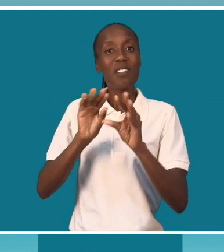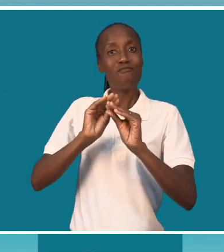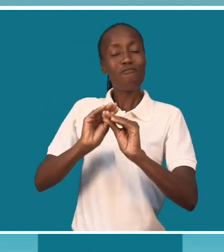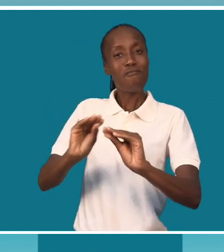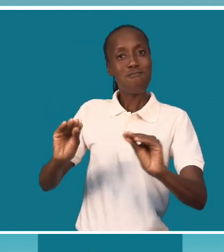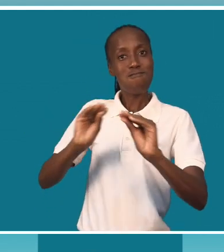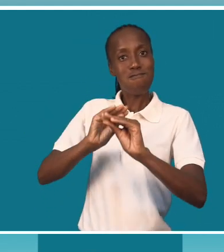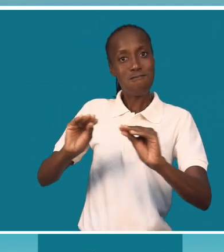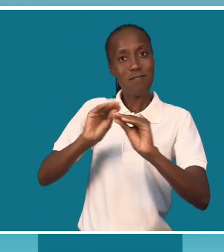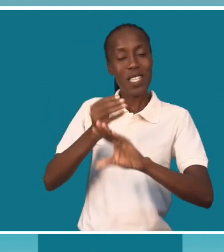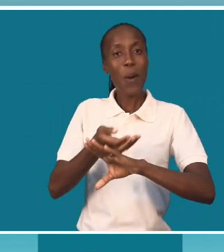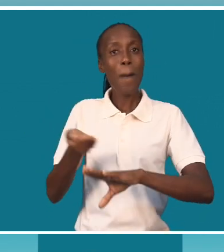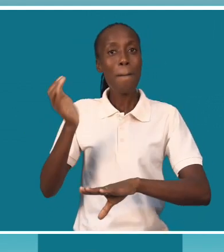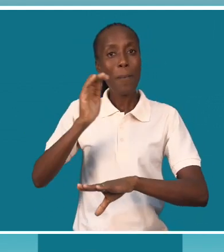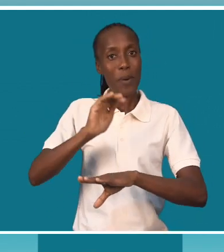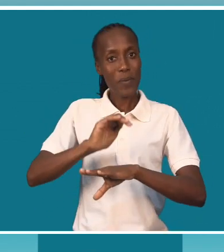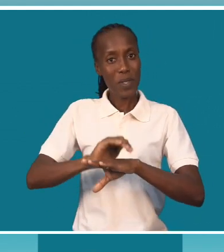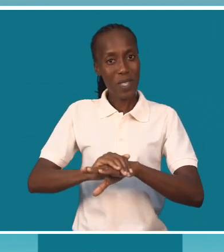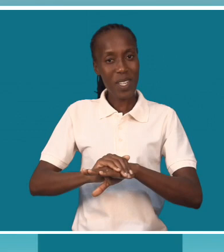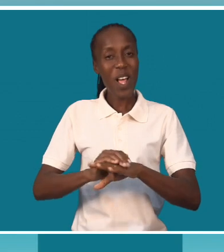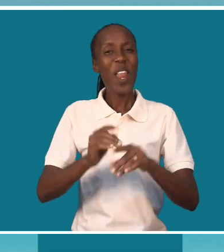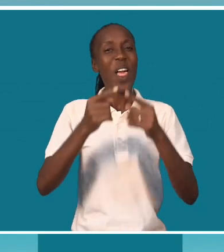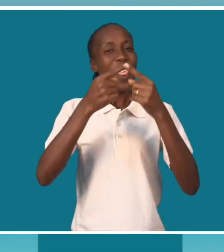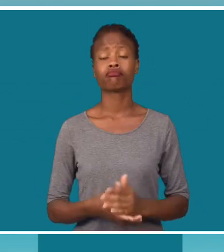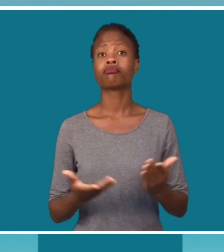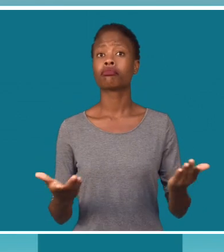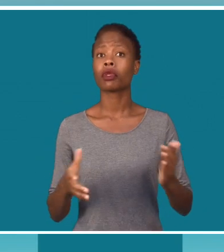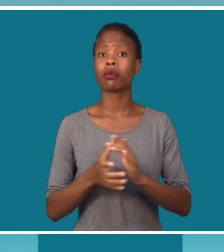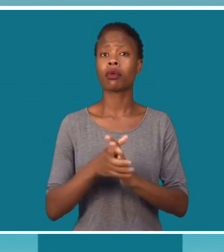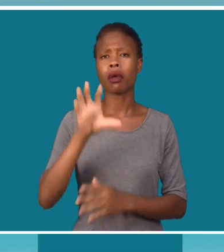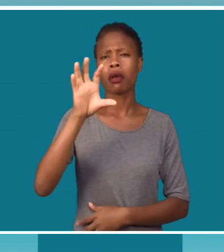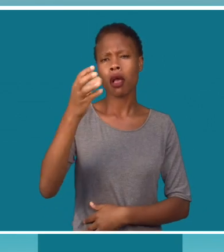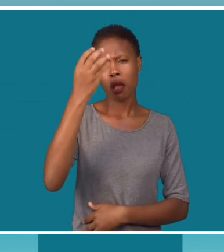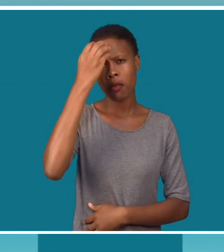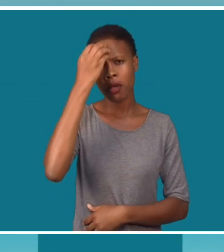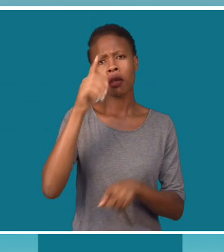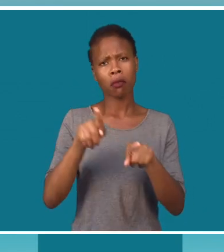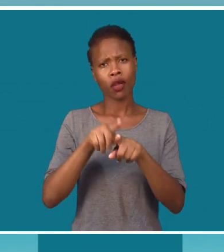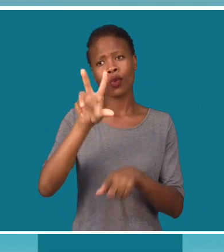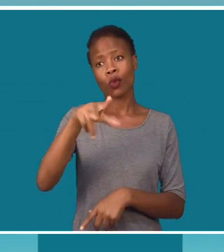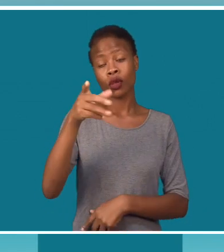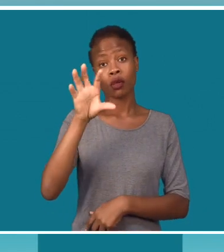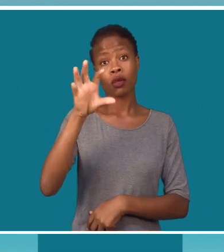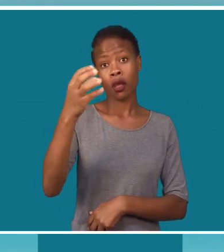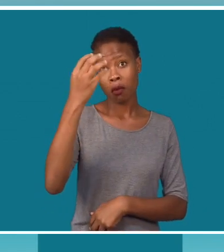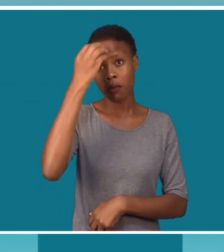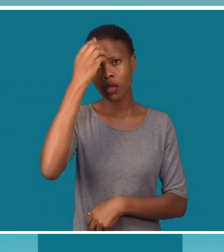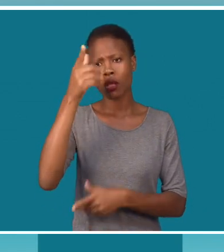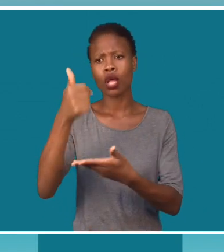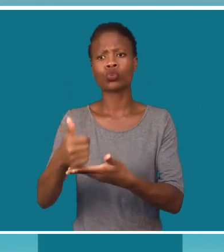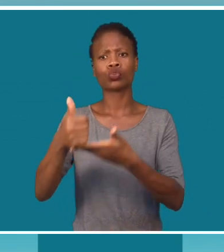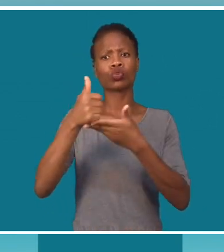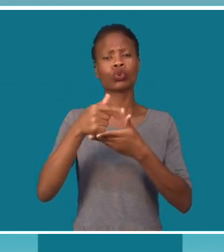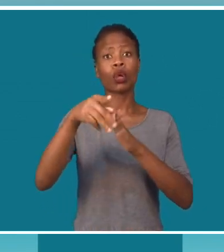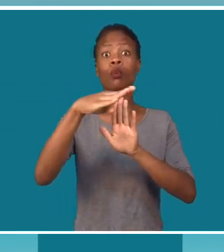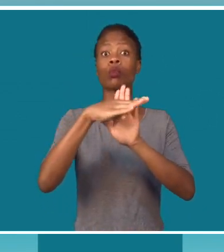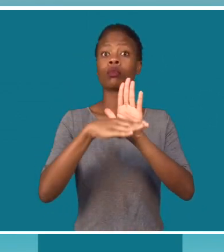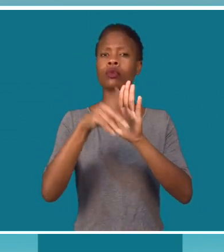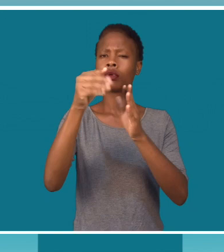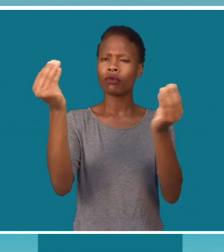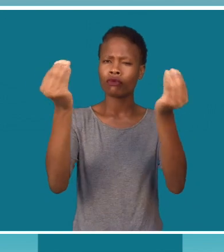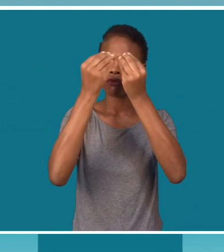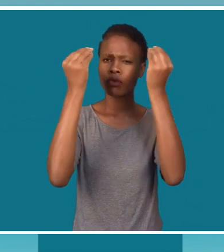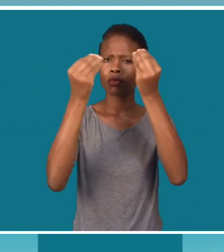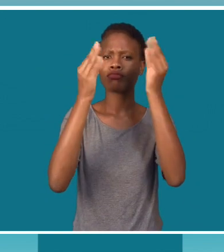profissional diferenciada. Além de Maputo, outras províncias vão beneficiar de